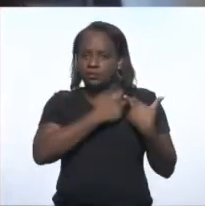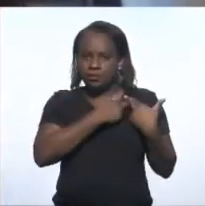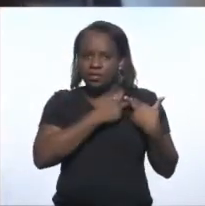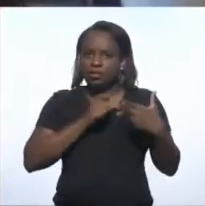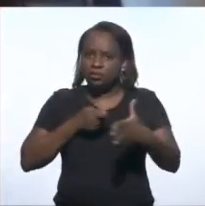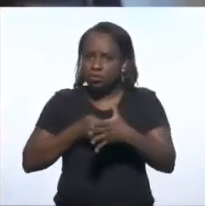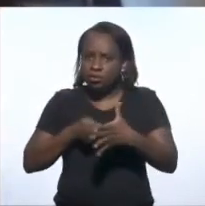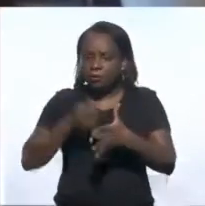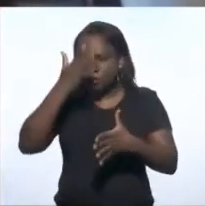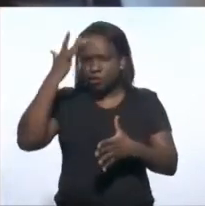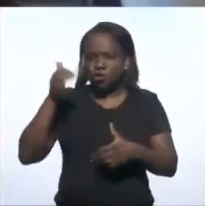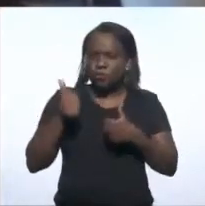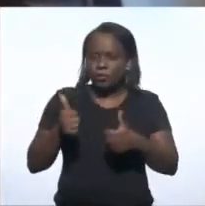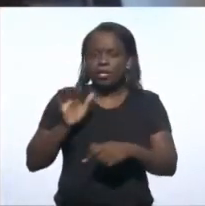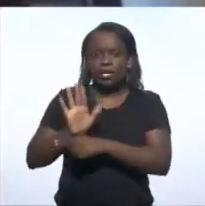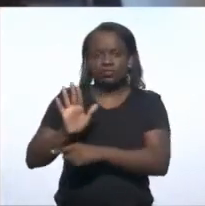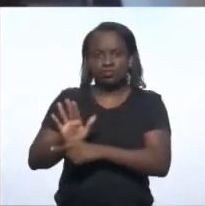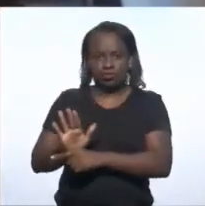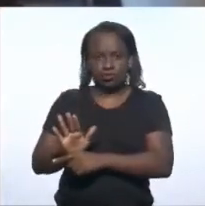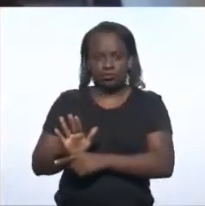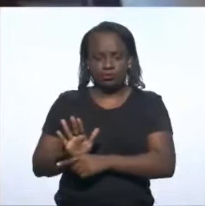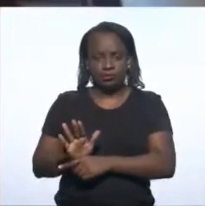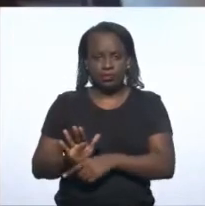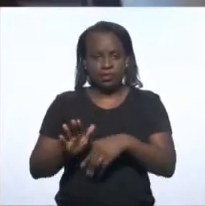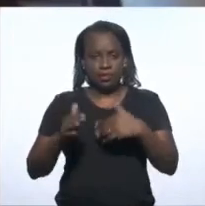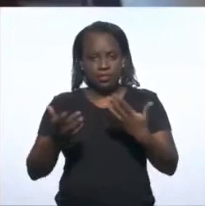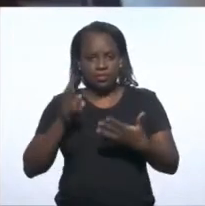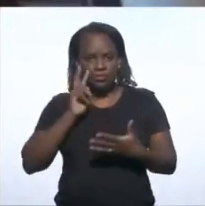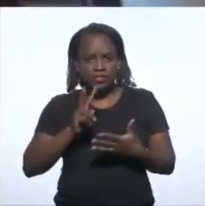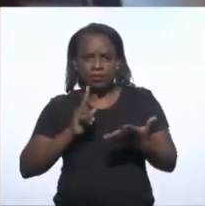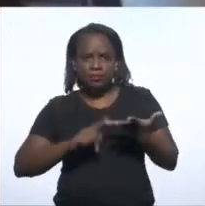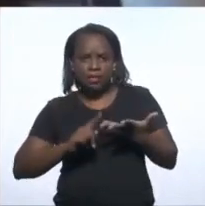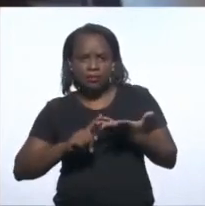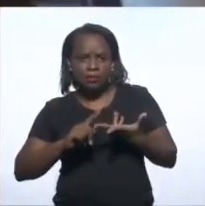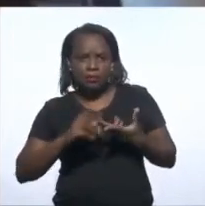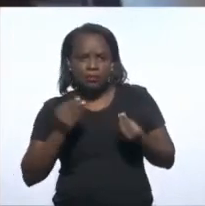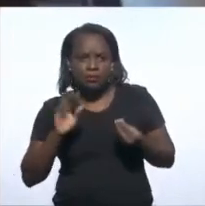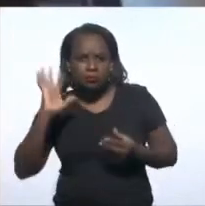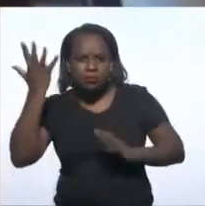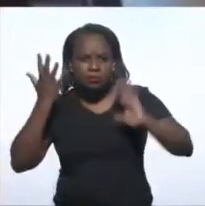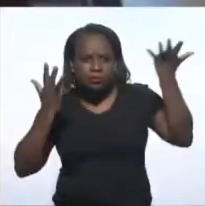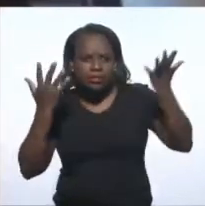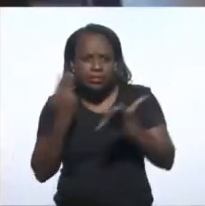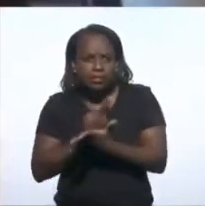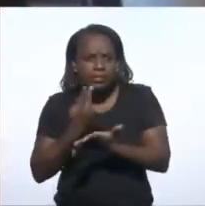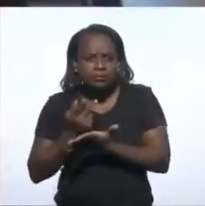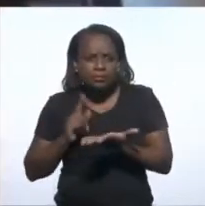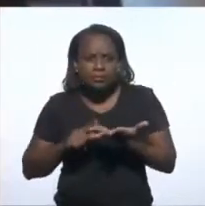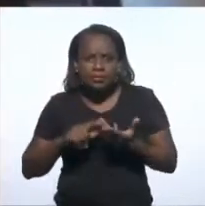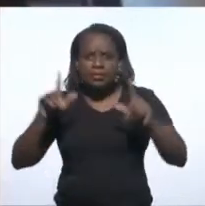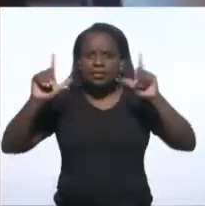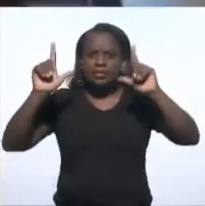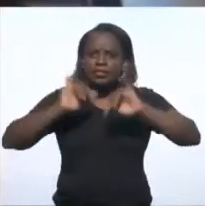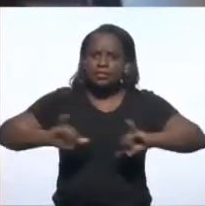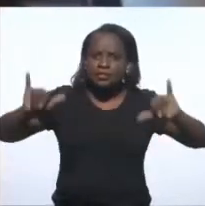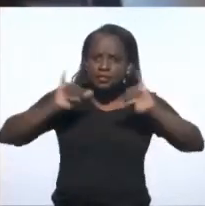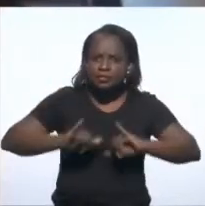e lutar pelas pessoas de bem. E diante de tantos fatos que têm sido